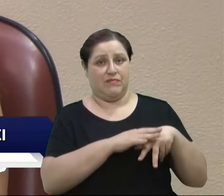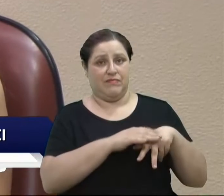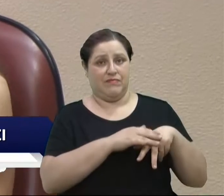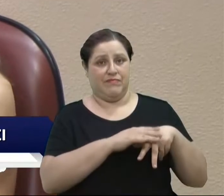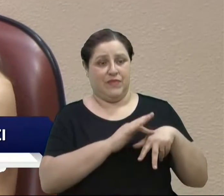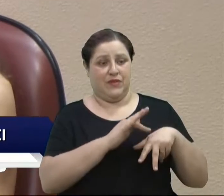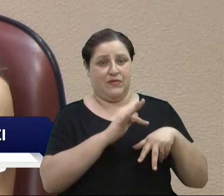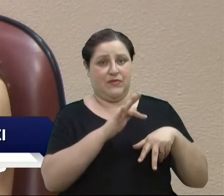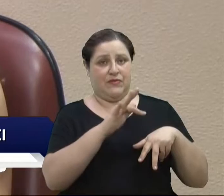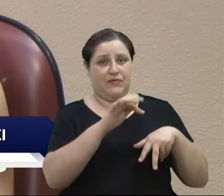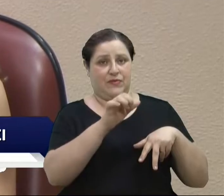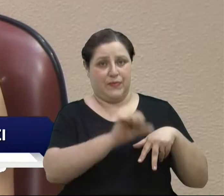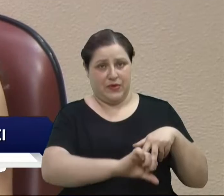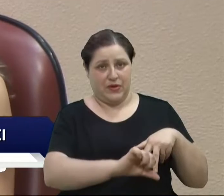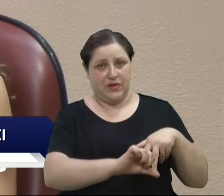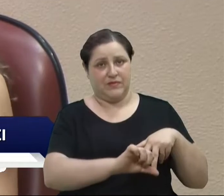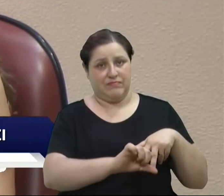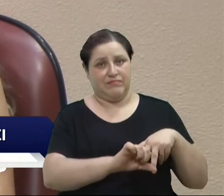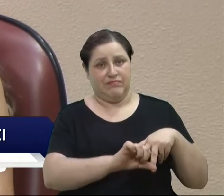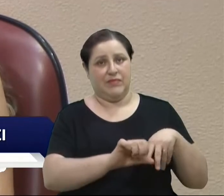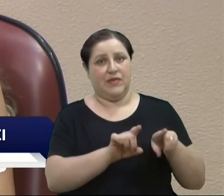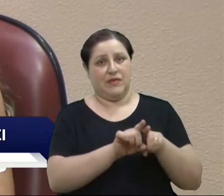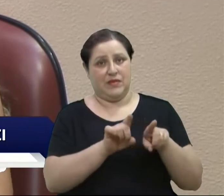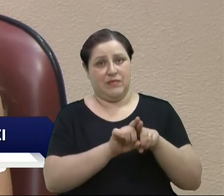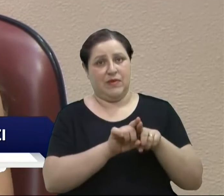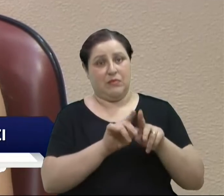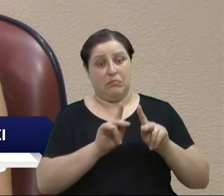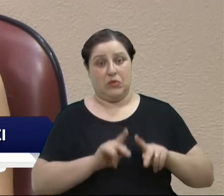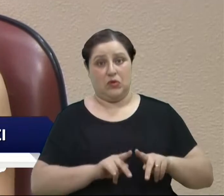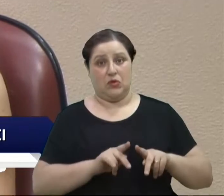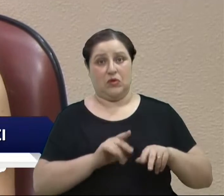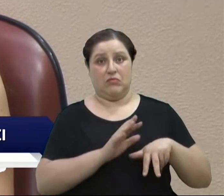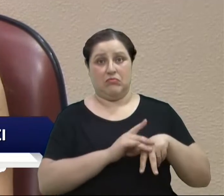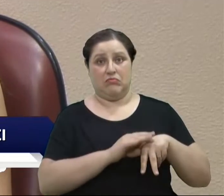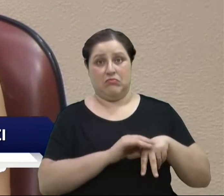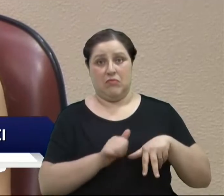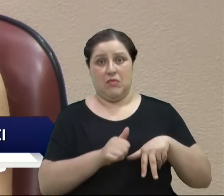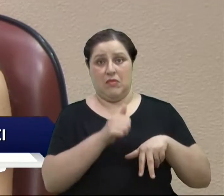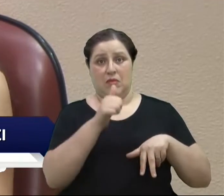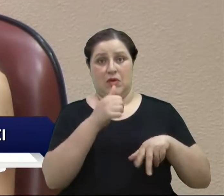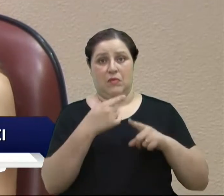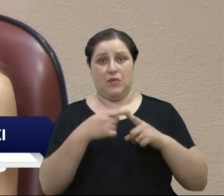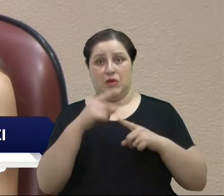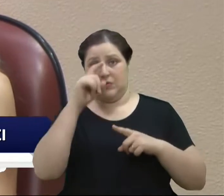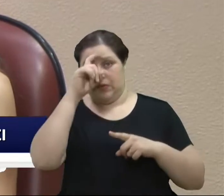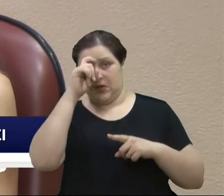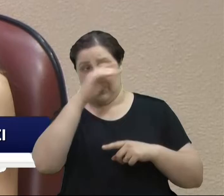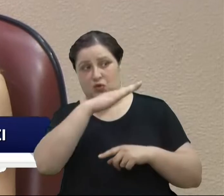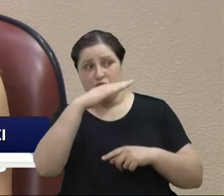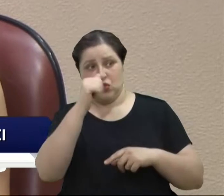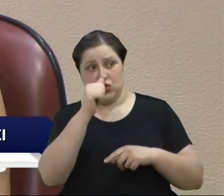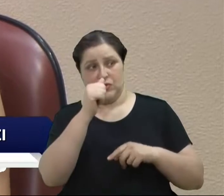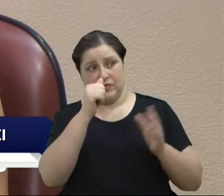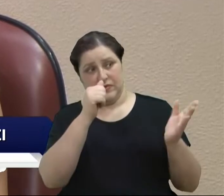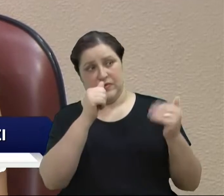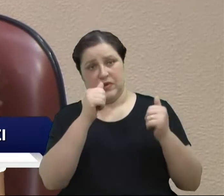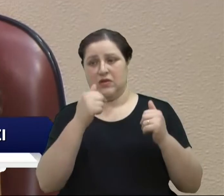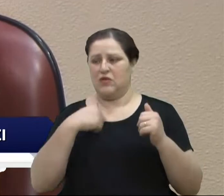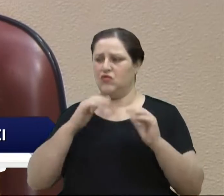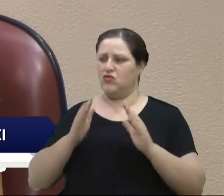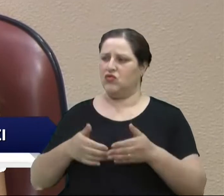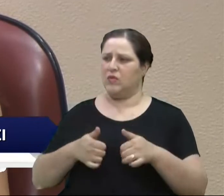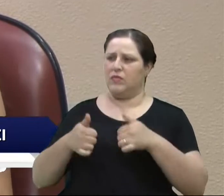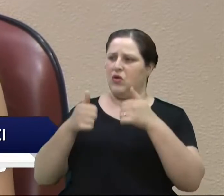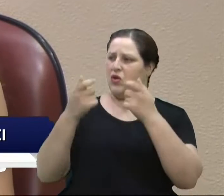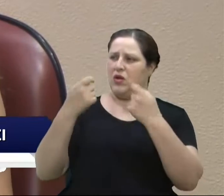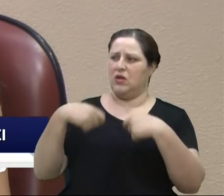pioras e outros tantos até mesmo apresentam melhora. Porque, às vezes, os hospitais chamam o paciente para a fila e o paciente diz, não, mas eu melhorei,